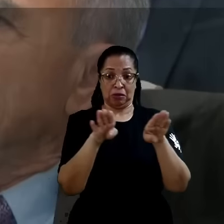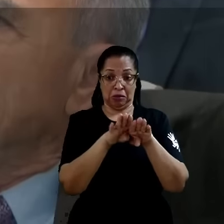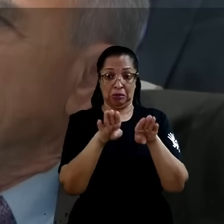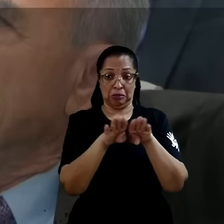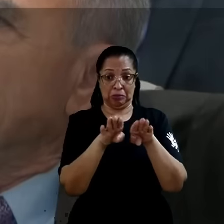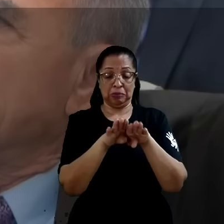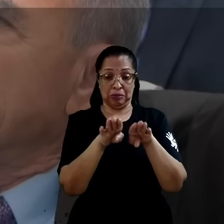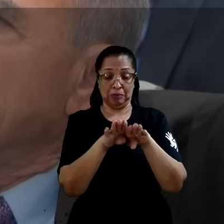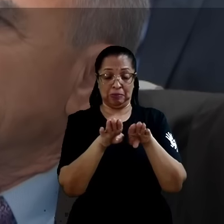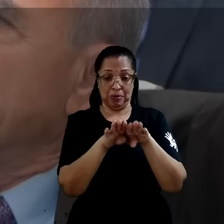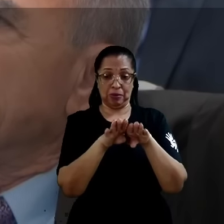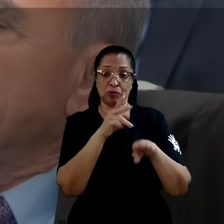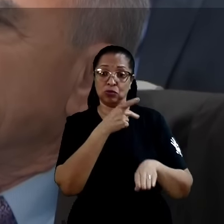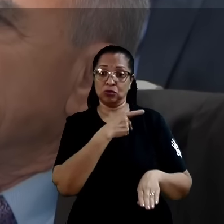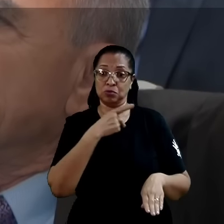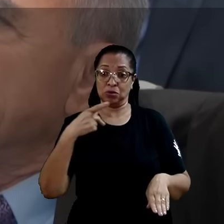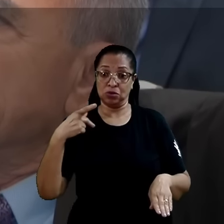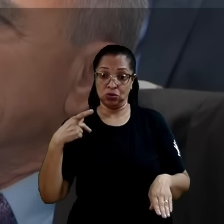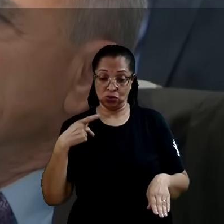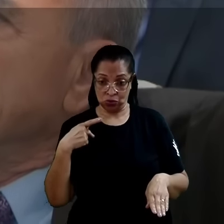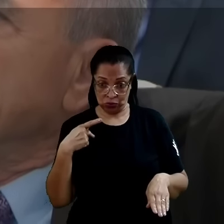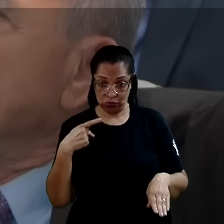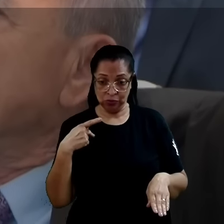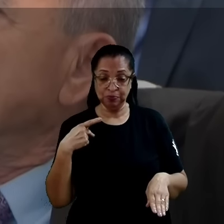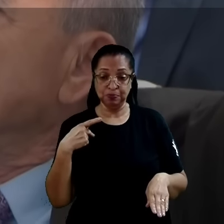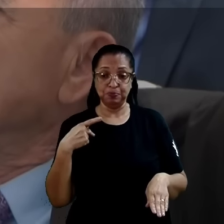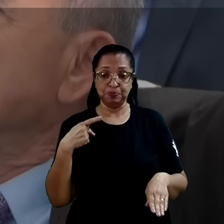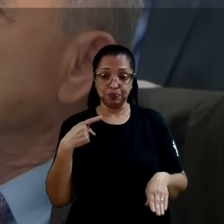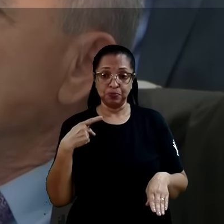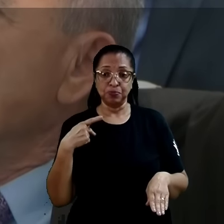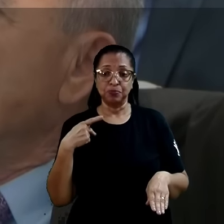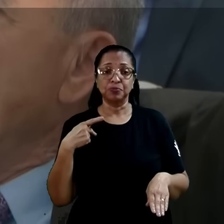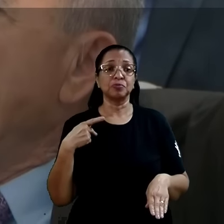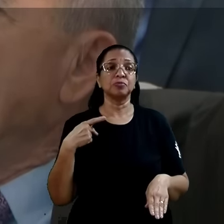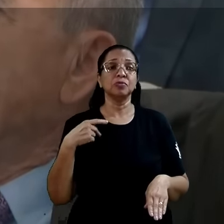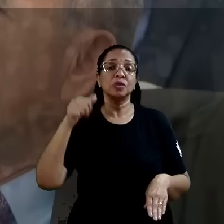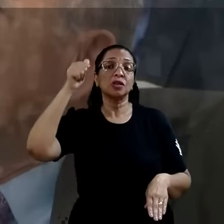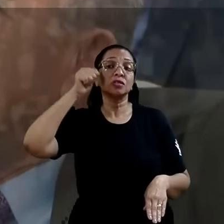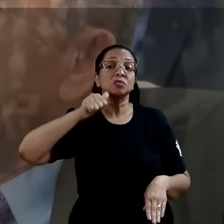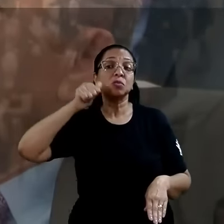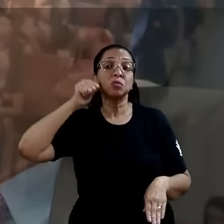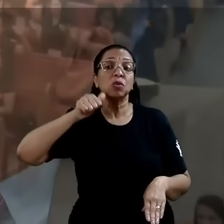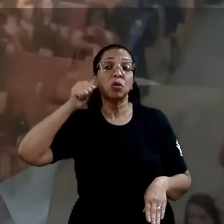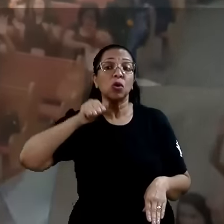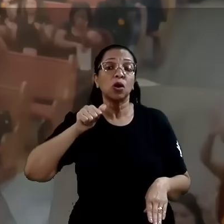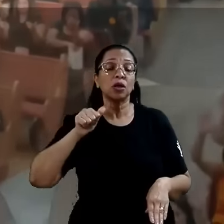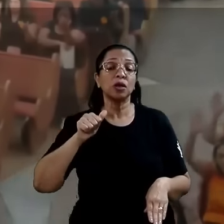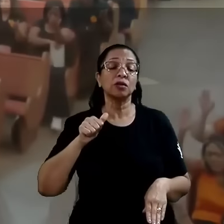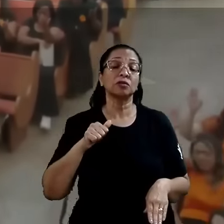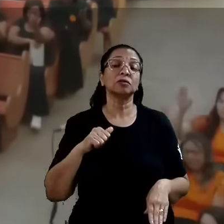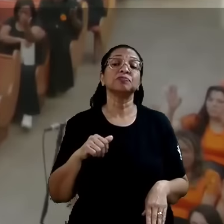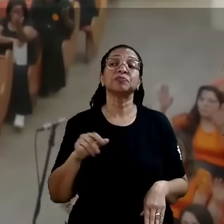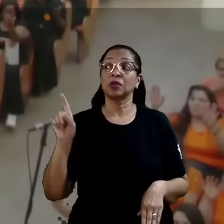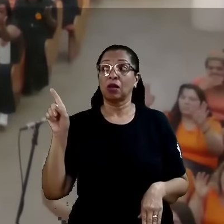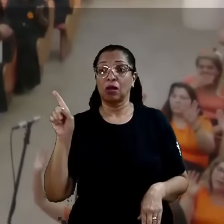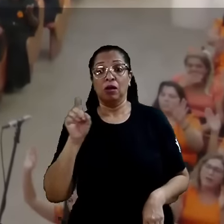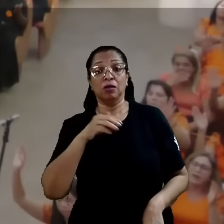Mulheres de Deus que estão à minha direita em minha retaguarda ele diz assim os milagres faz